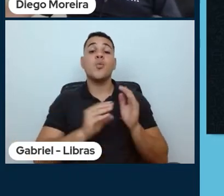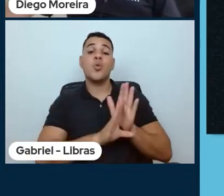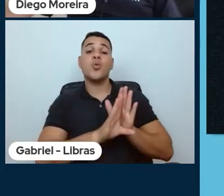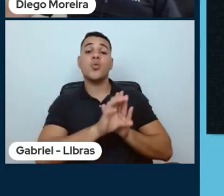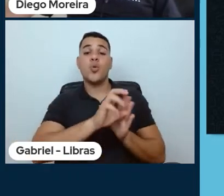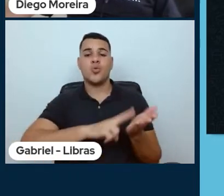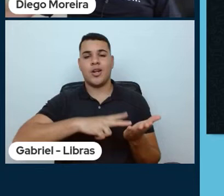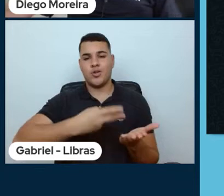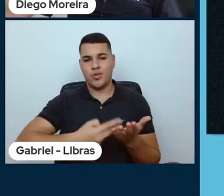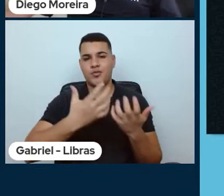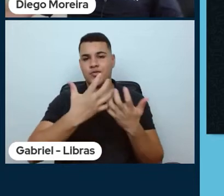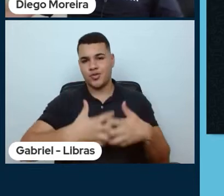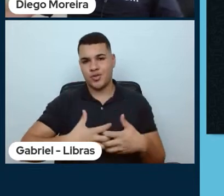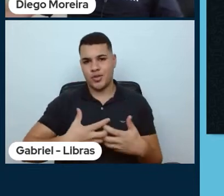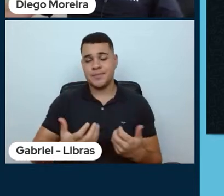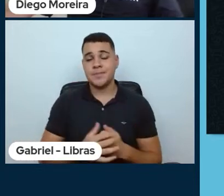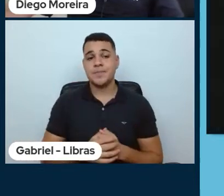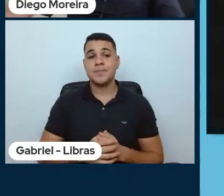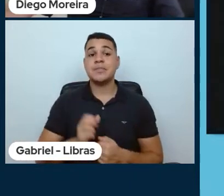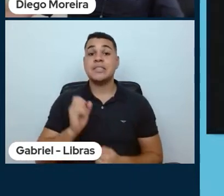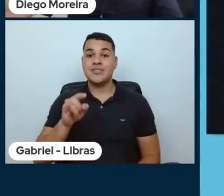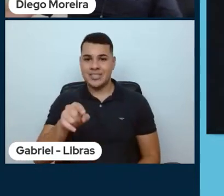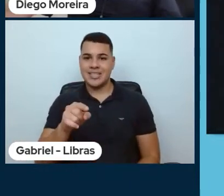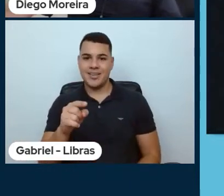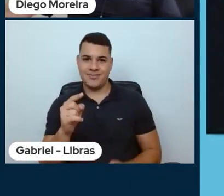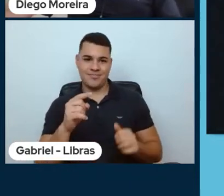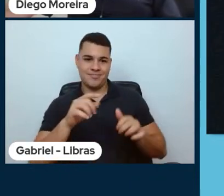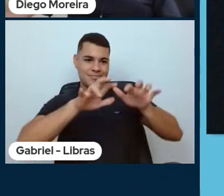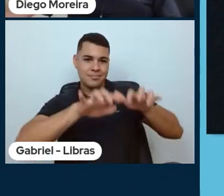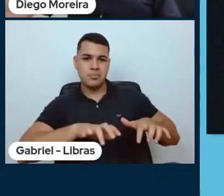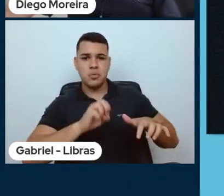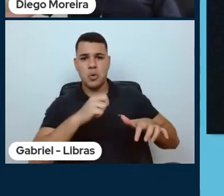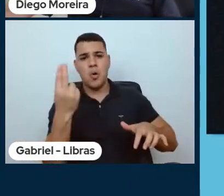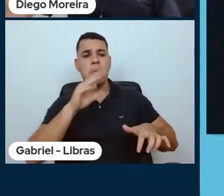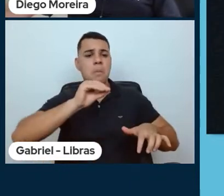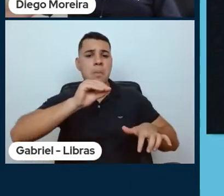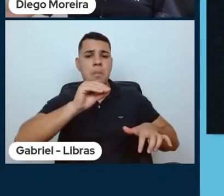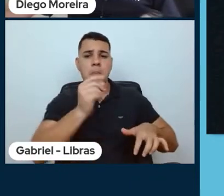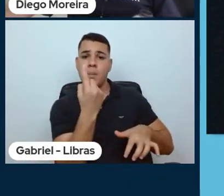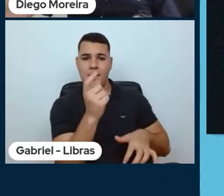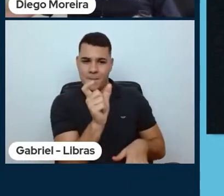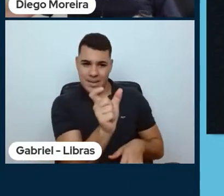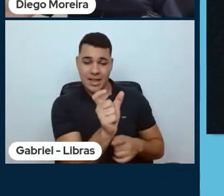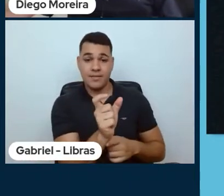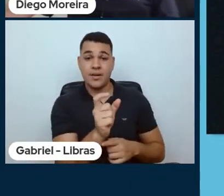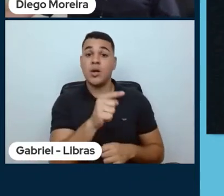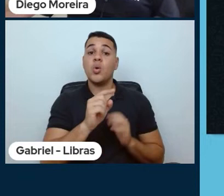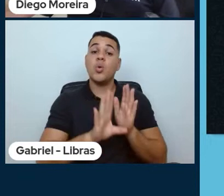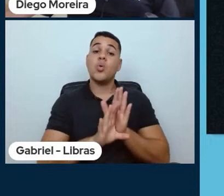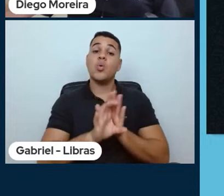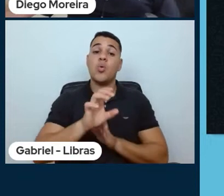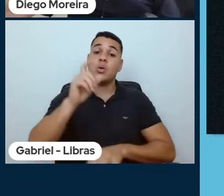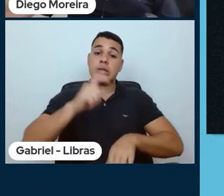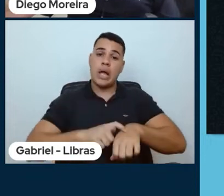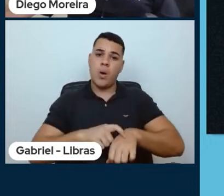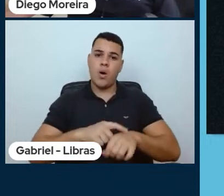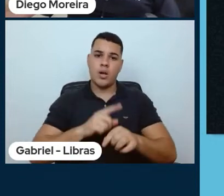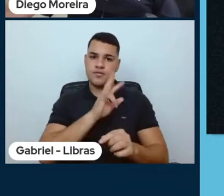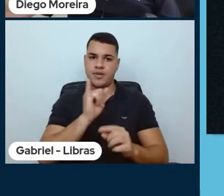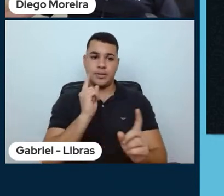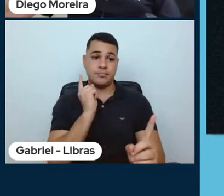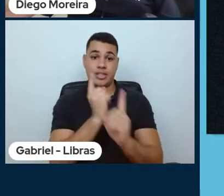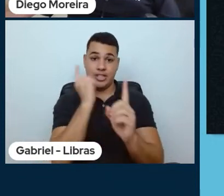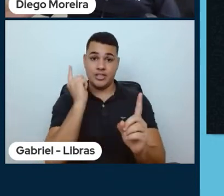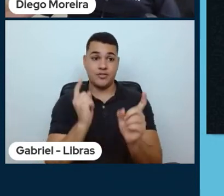funciona? Quando você manda uma palavra e ele faz identificação automática, ele vai identificar para você